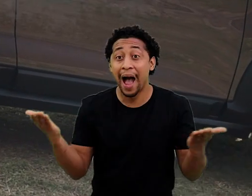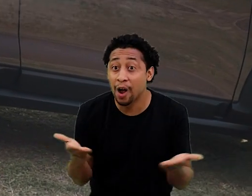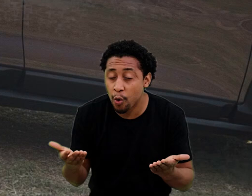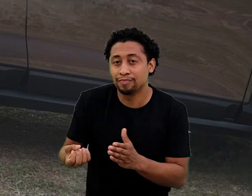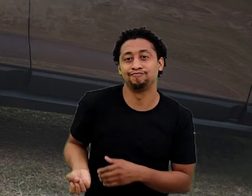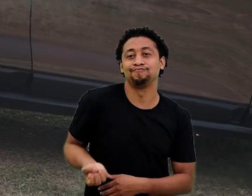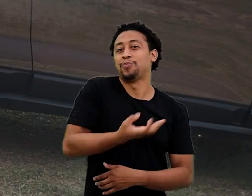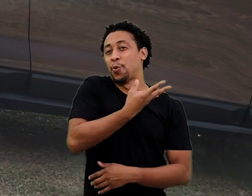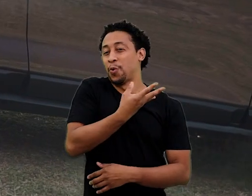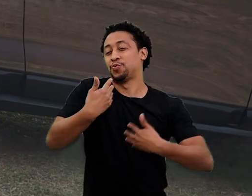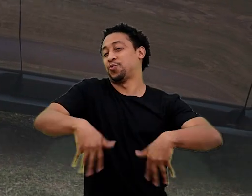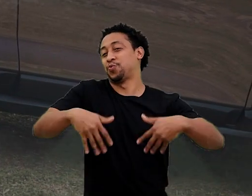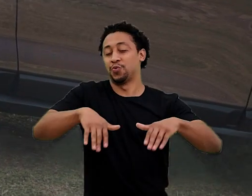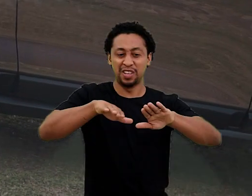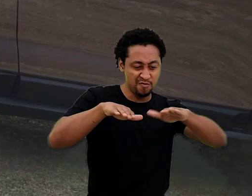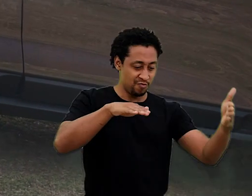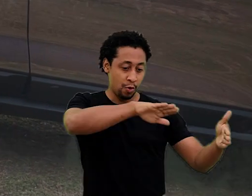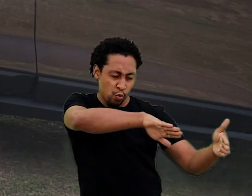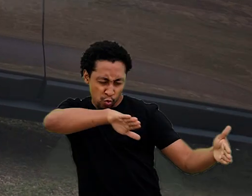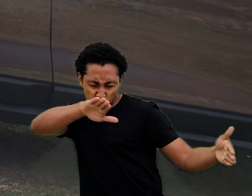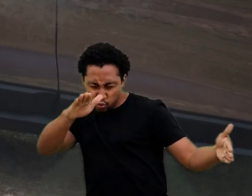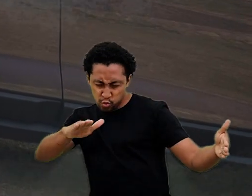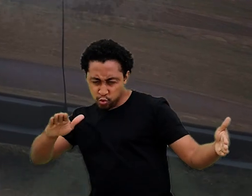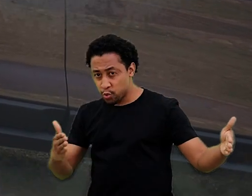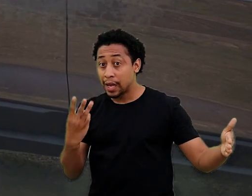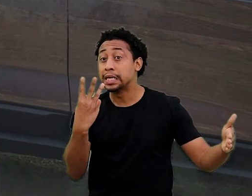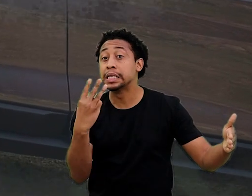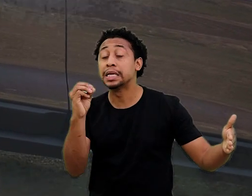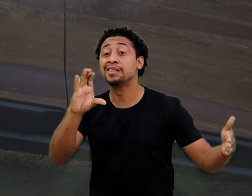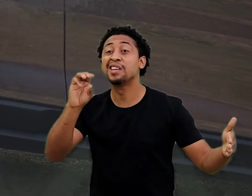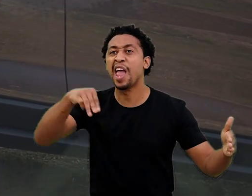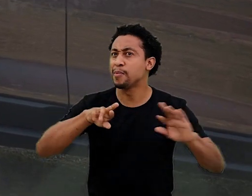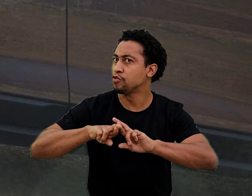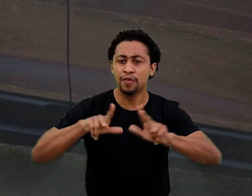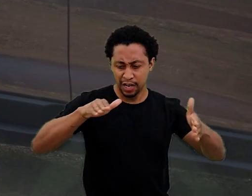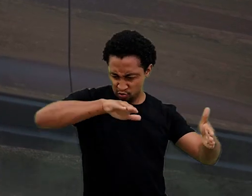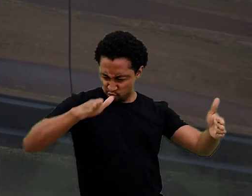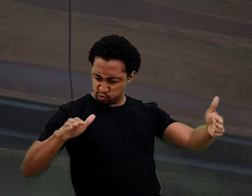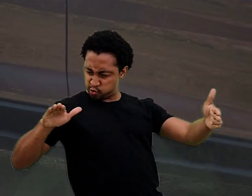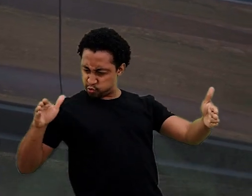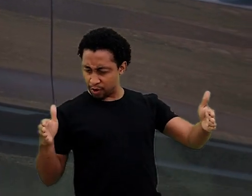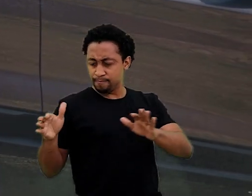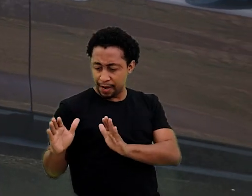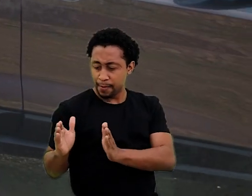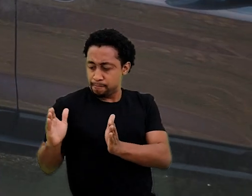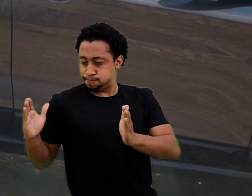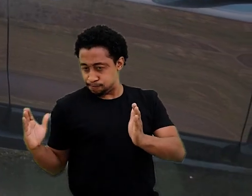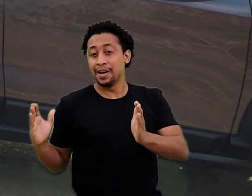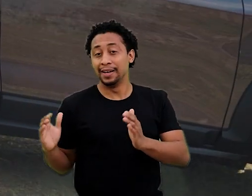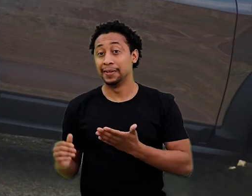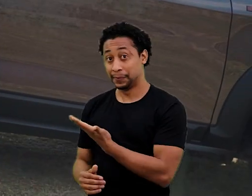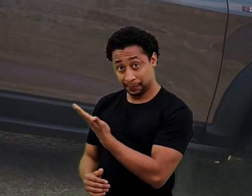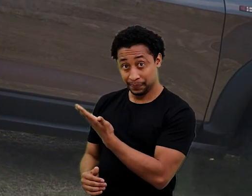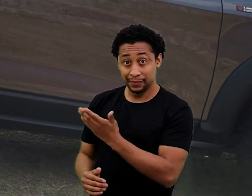sim a gente tem essa receita. Então aqui a gente tem mais de 30 centímetros de diferença aplicados especificamente aqui nessa parte aqui dessa porção